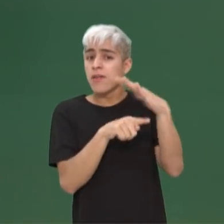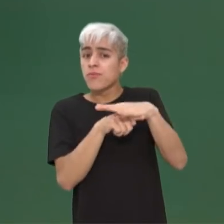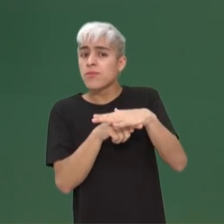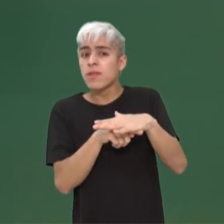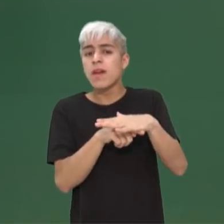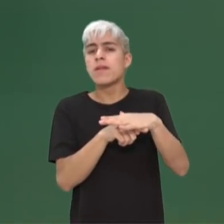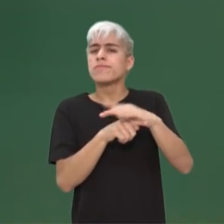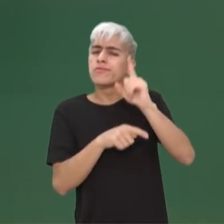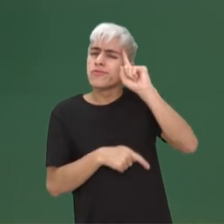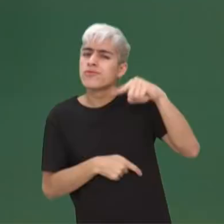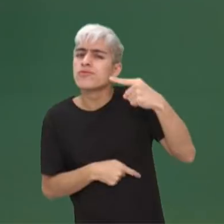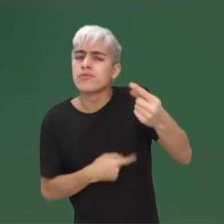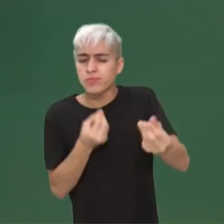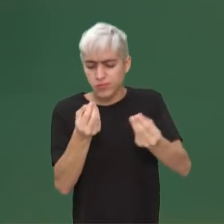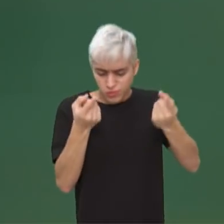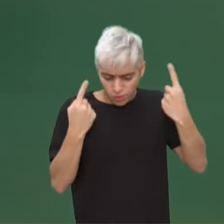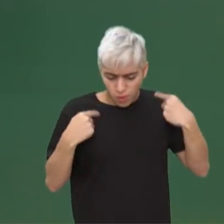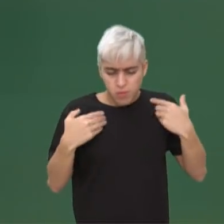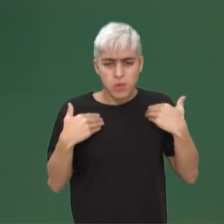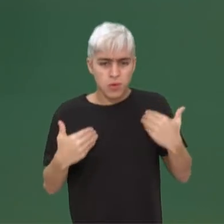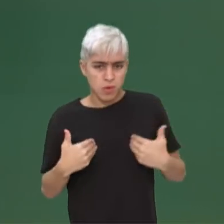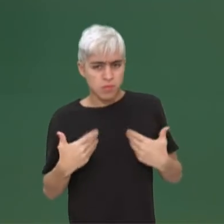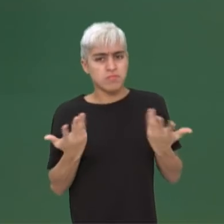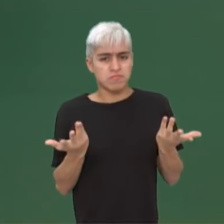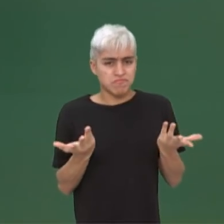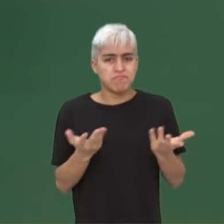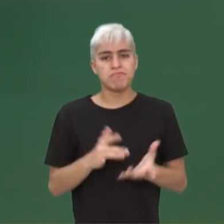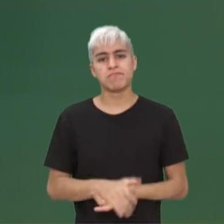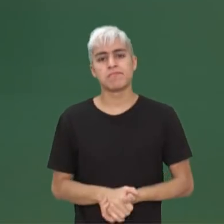das atividades cotidianas ali de seus praticantes.